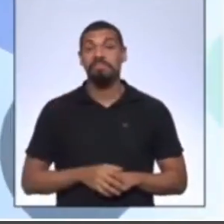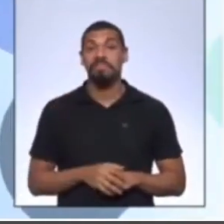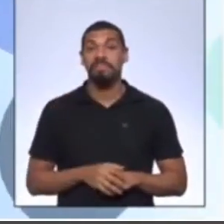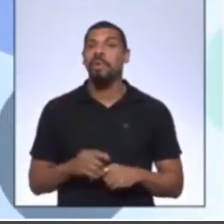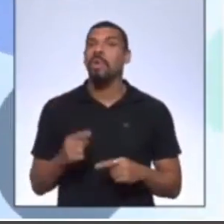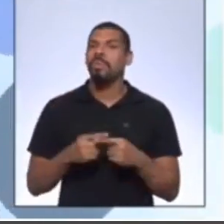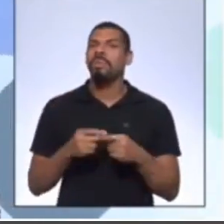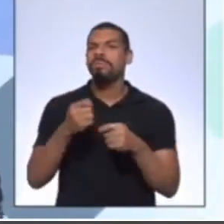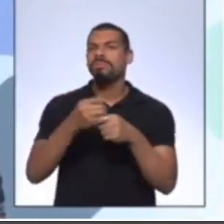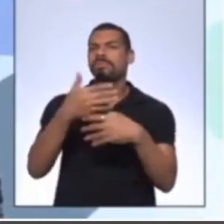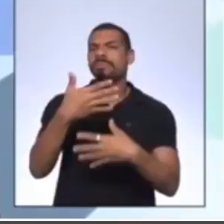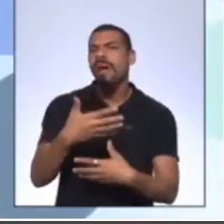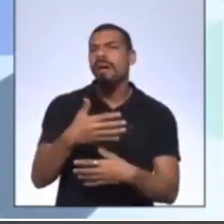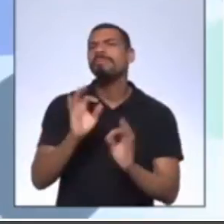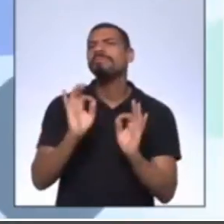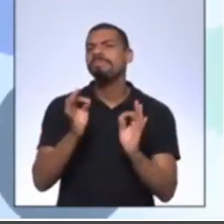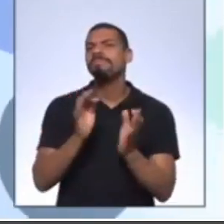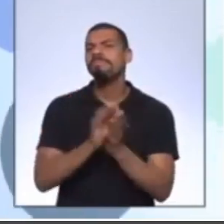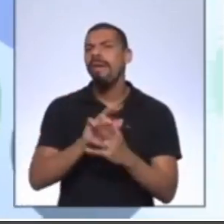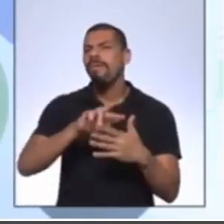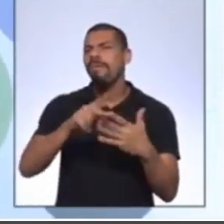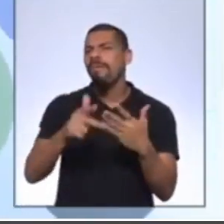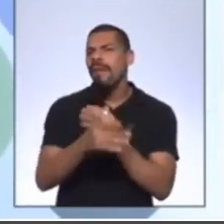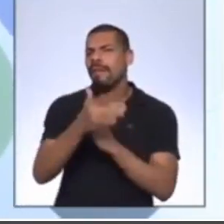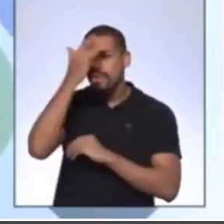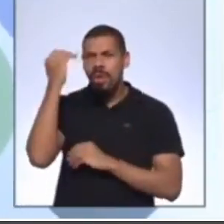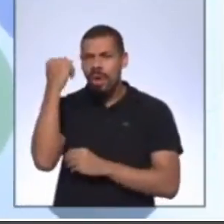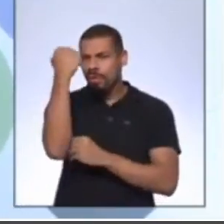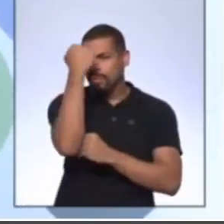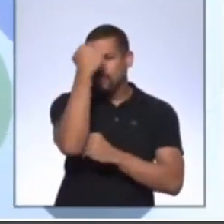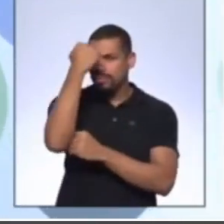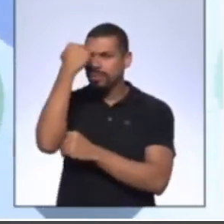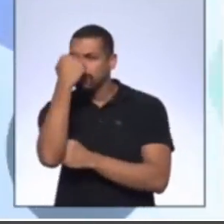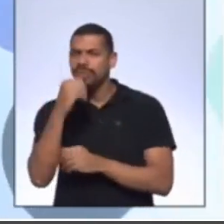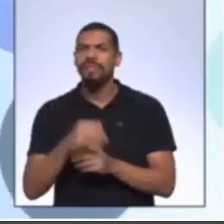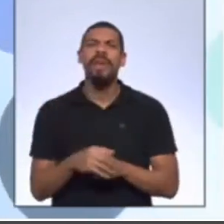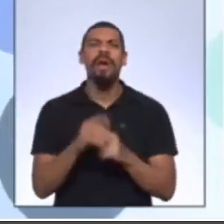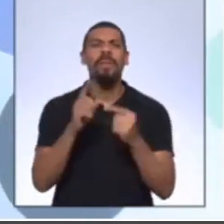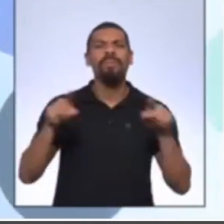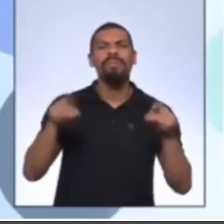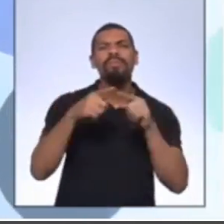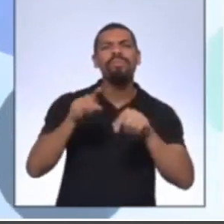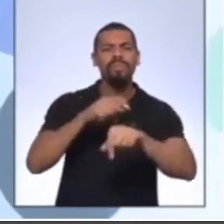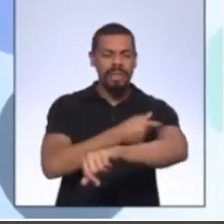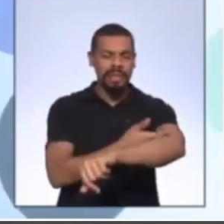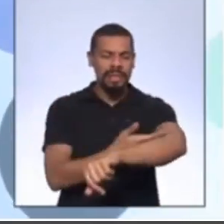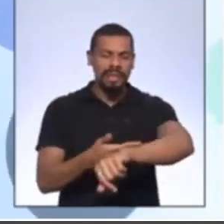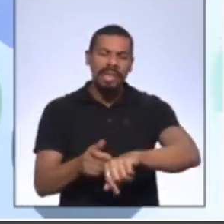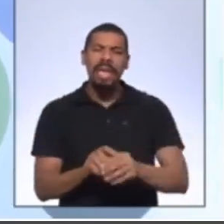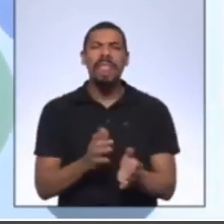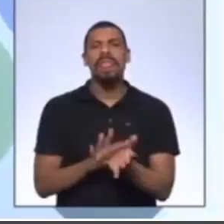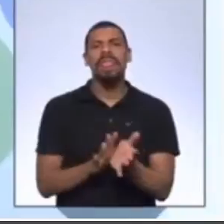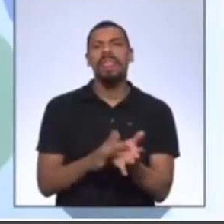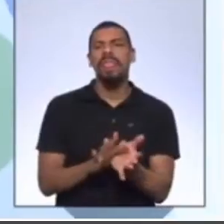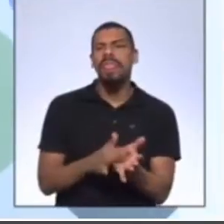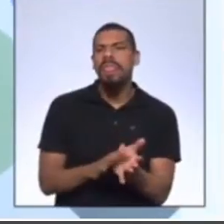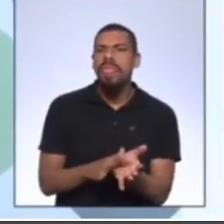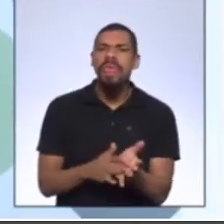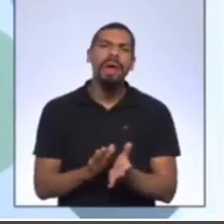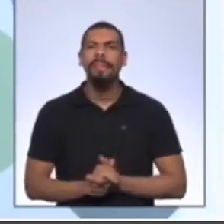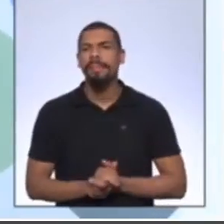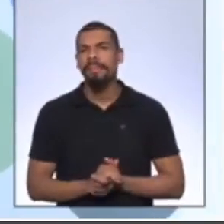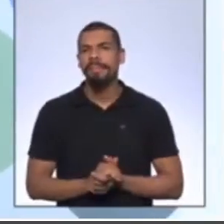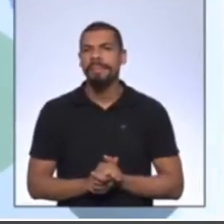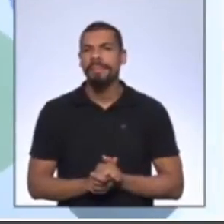a interação de eles realmente eu vi que muitas pessoas colocaram sertanejo black-music colocaram samba chefe né